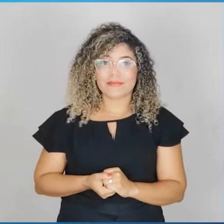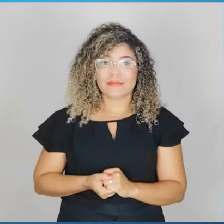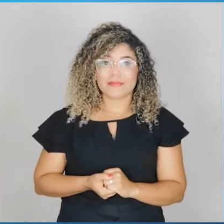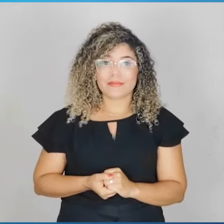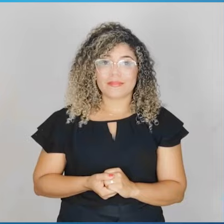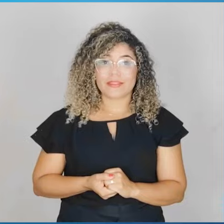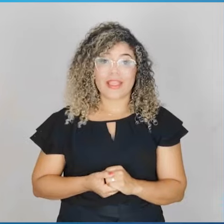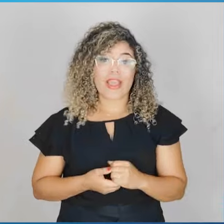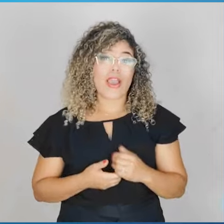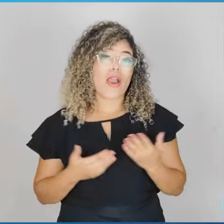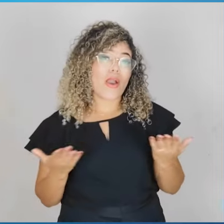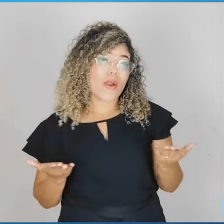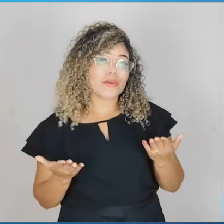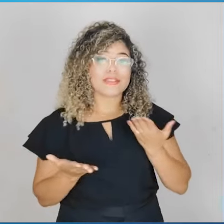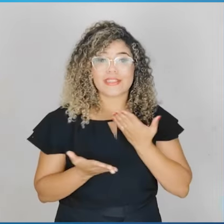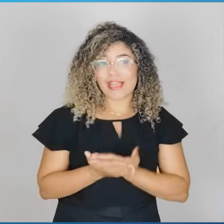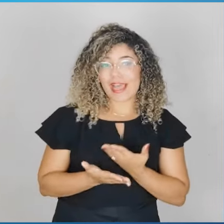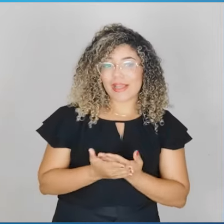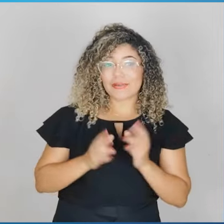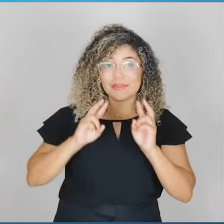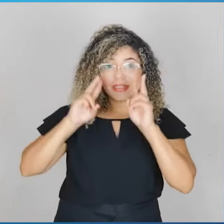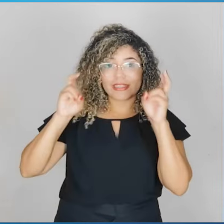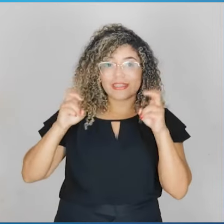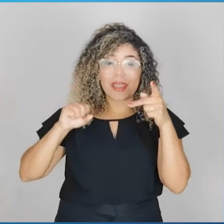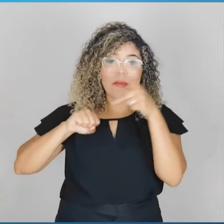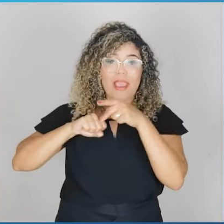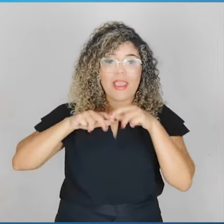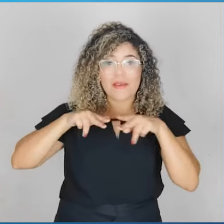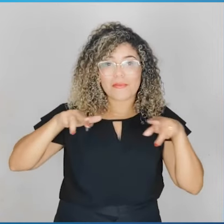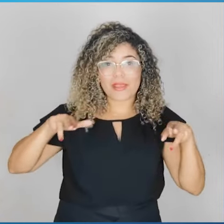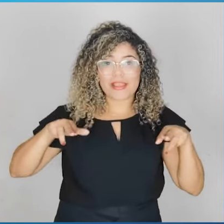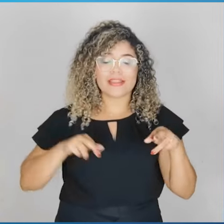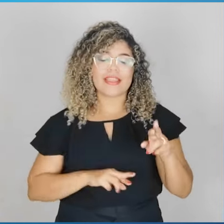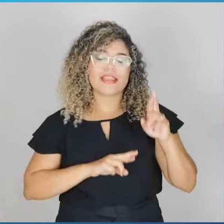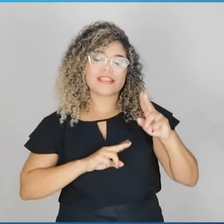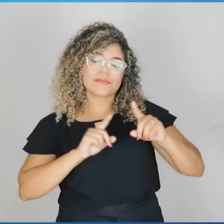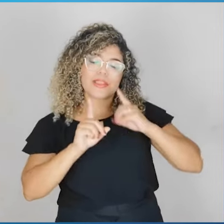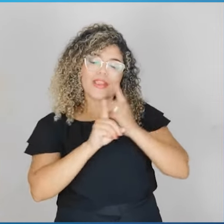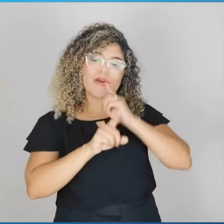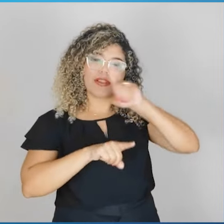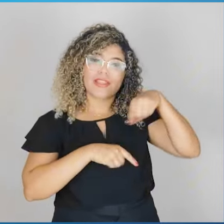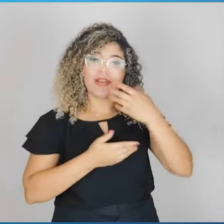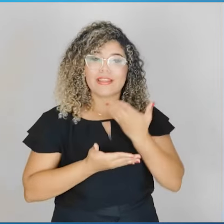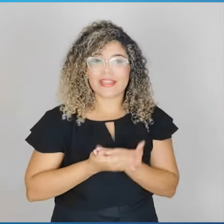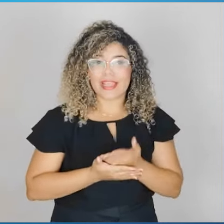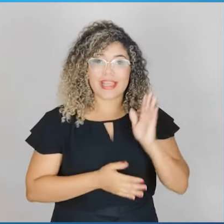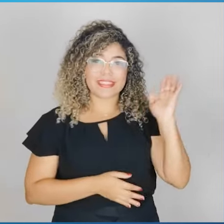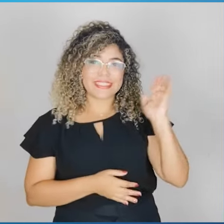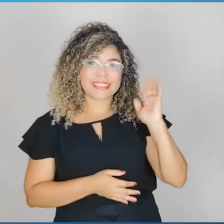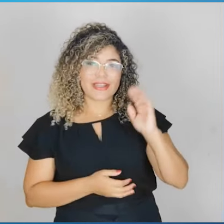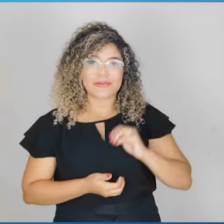É isso, alunos. Essa foi a nossa aula sobre rochas. Eu espero você em uma próxima. Tchau!